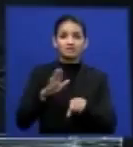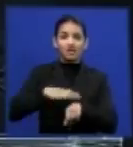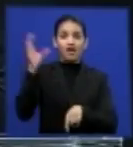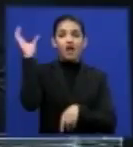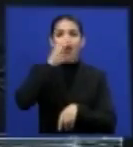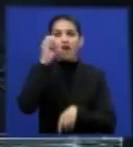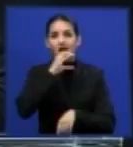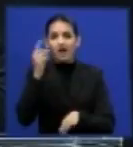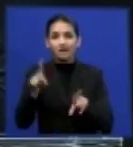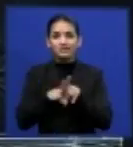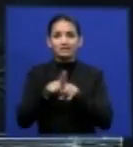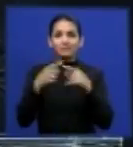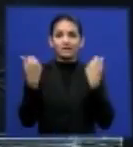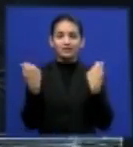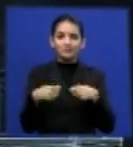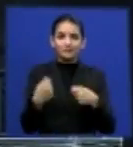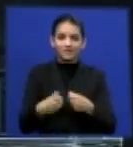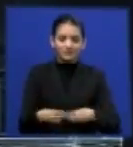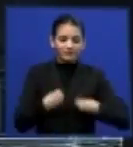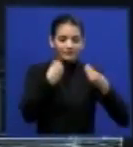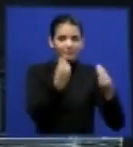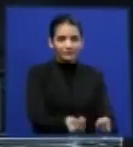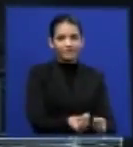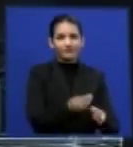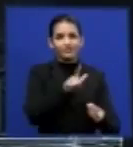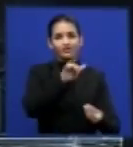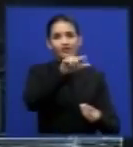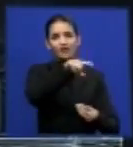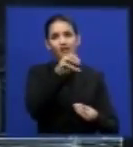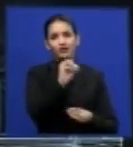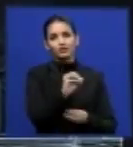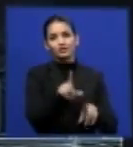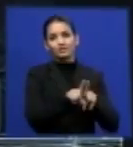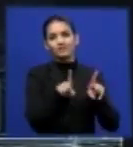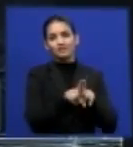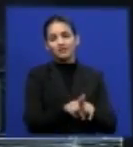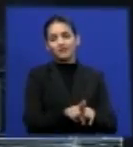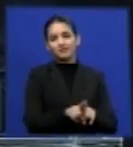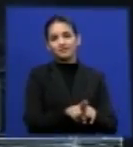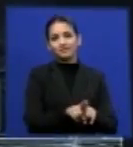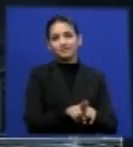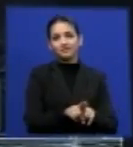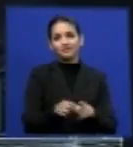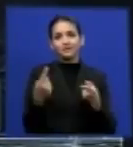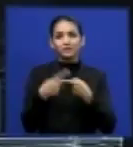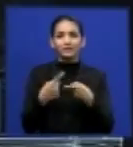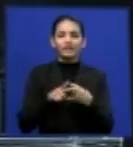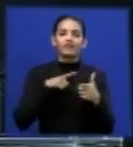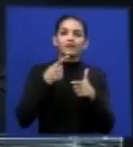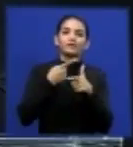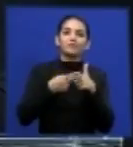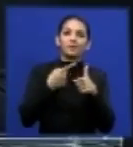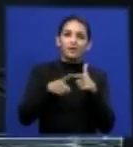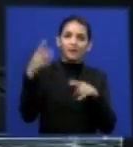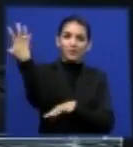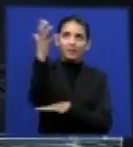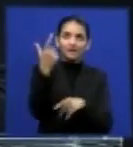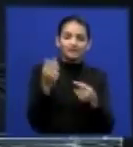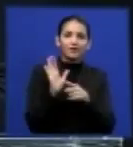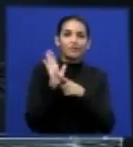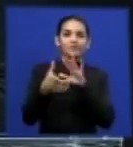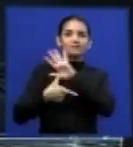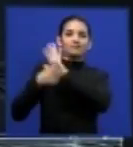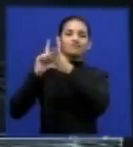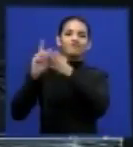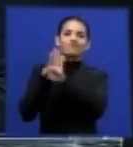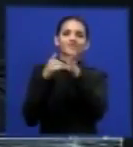vai ter que ser destinado, tratado e destinado em solo brasileiro. De